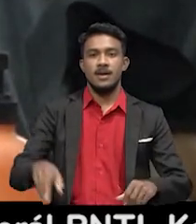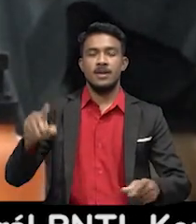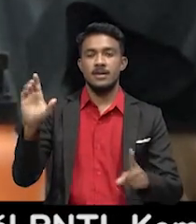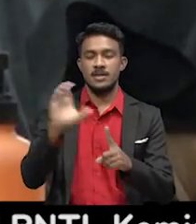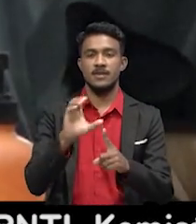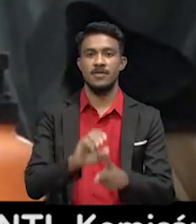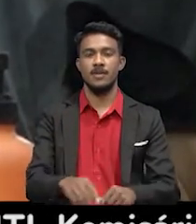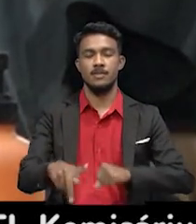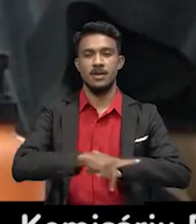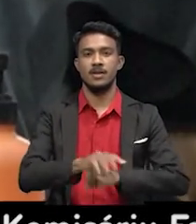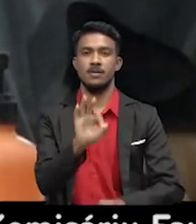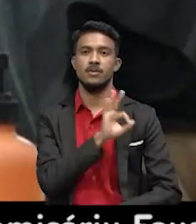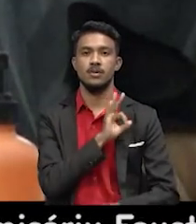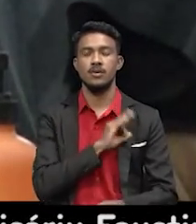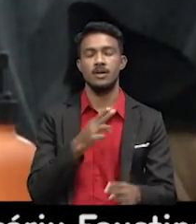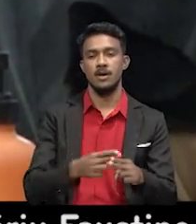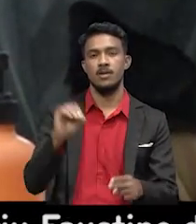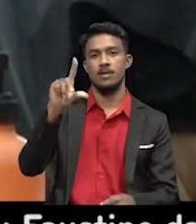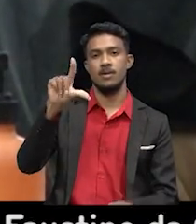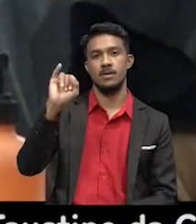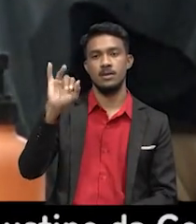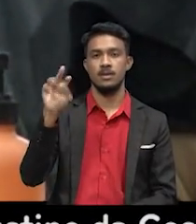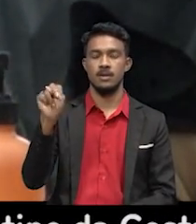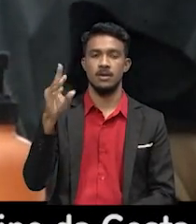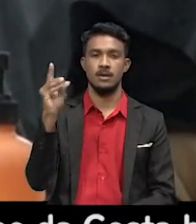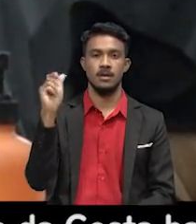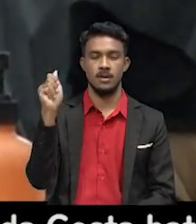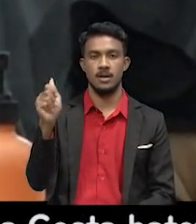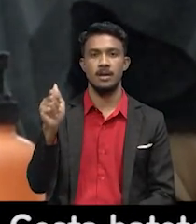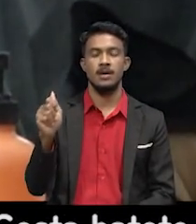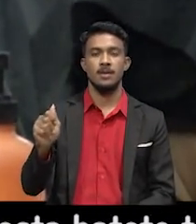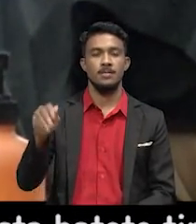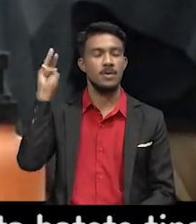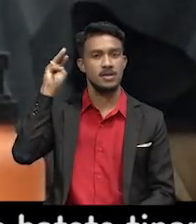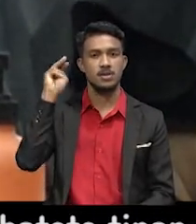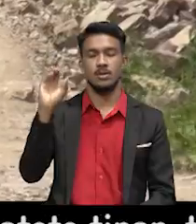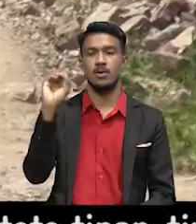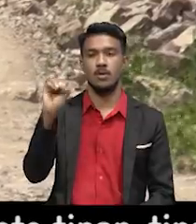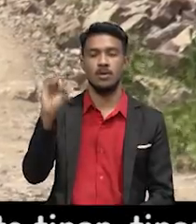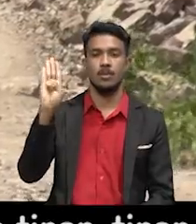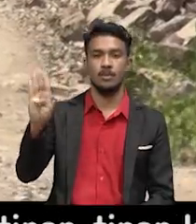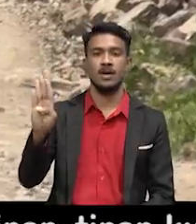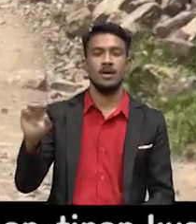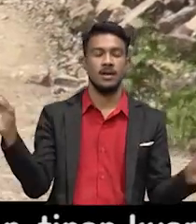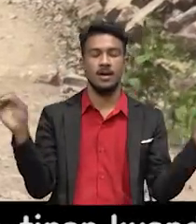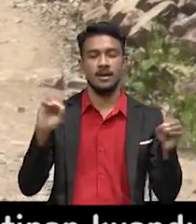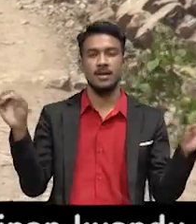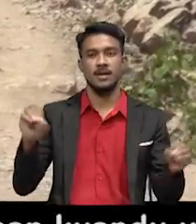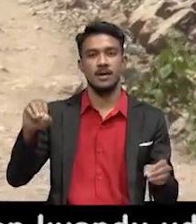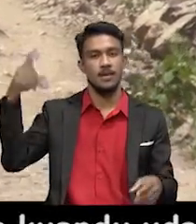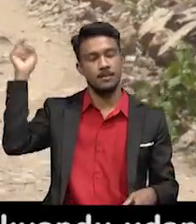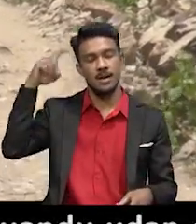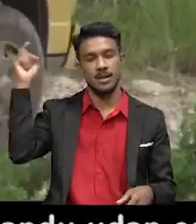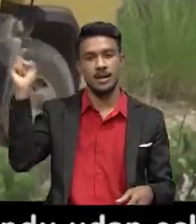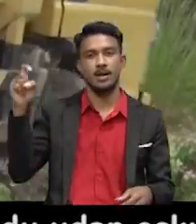Olinda Guterres considera ministro Obras Públicas Salvador Eugênio Soares dos Reis Pires lai a capacidade a resolver condição